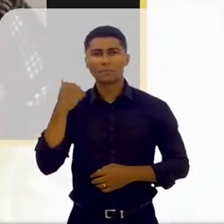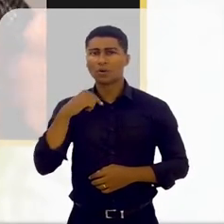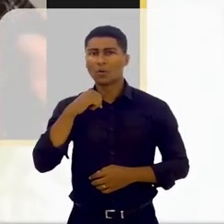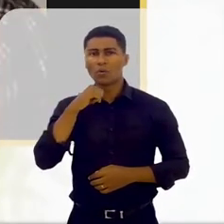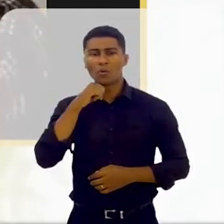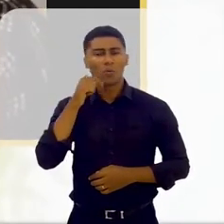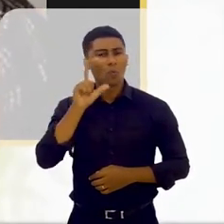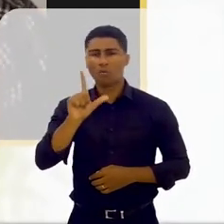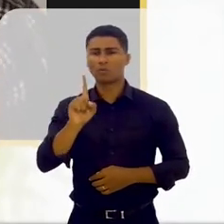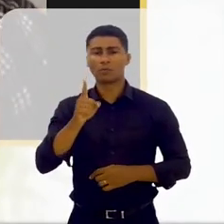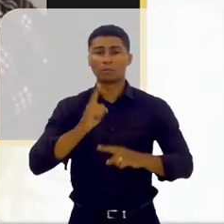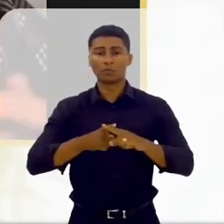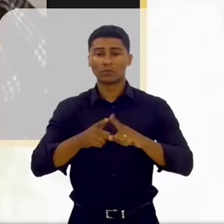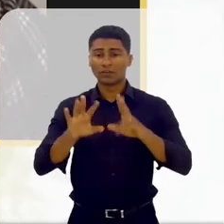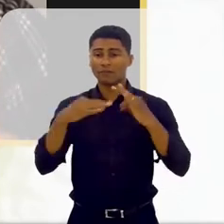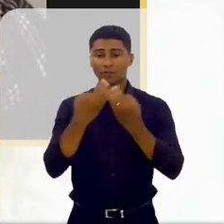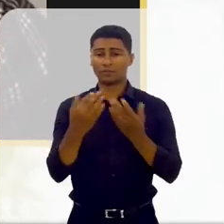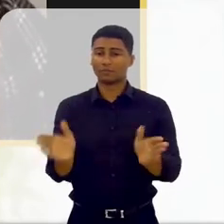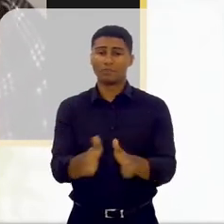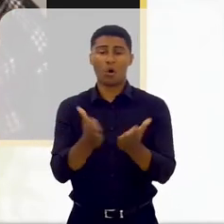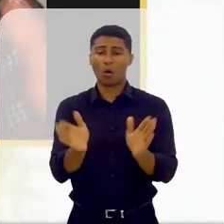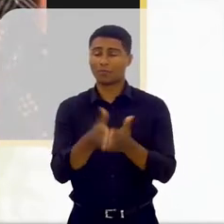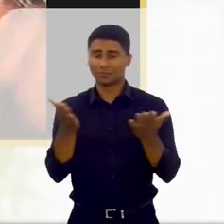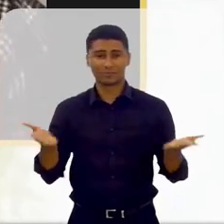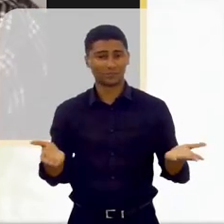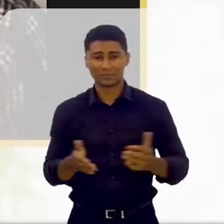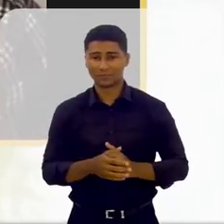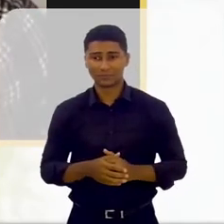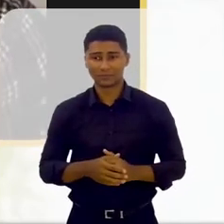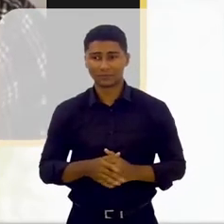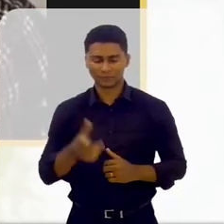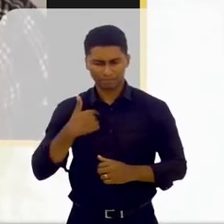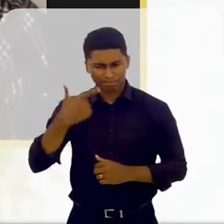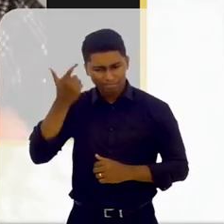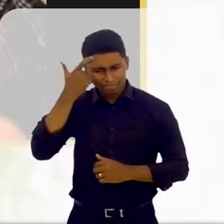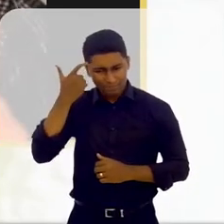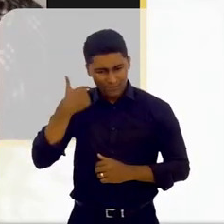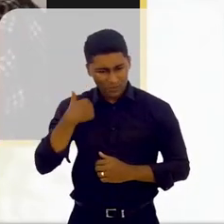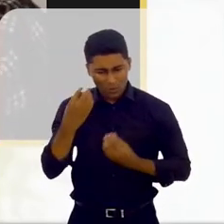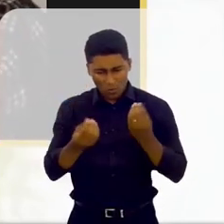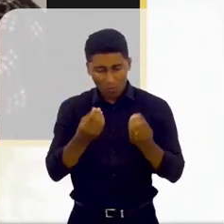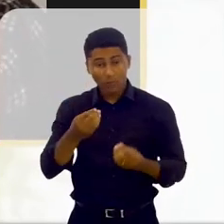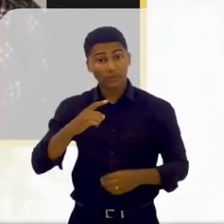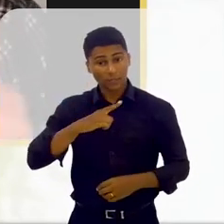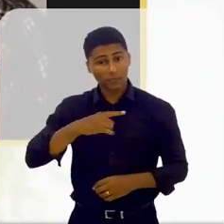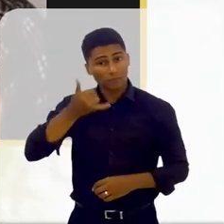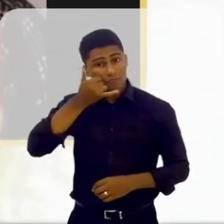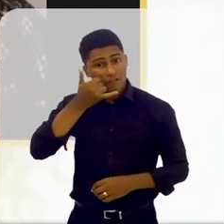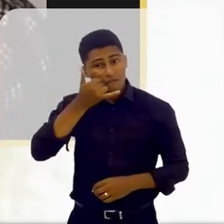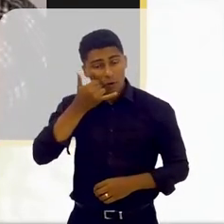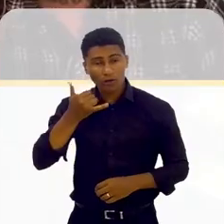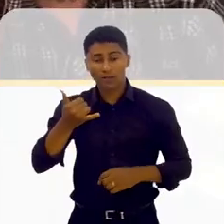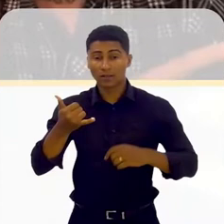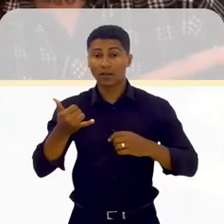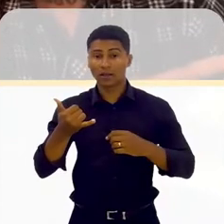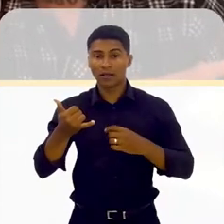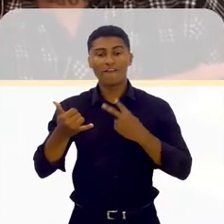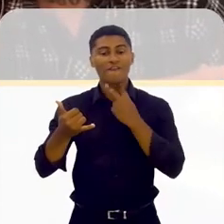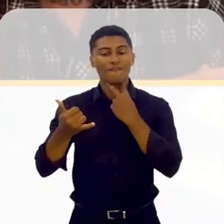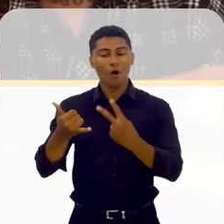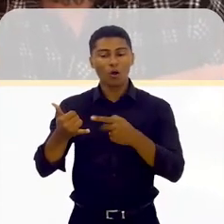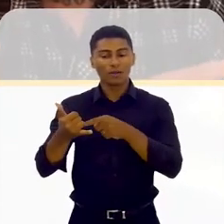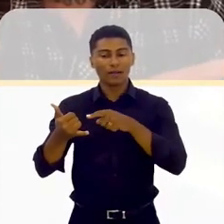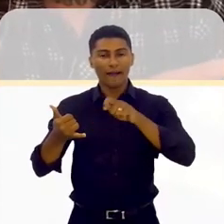nossa família era pobrezinha e era difícil, pô, mas eu vou. Peraí, o que que eu posso fazer? Eu tenho um telefone aqui que grava voz, mas eu tenho um